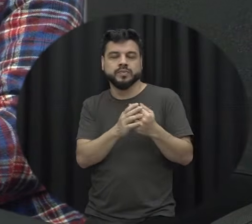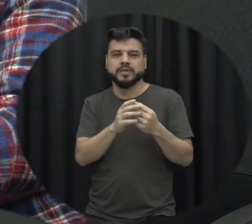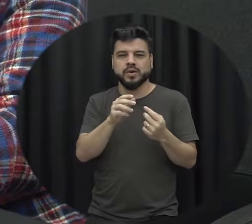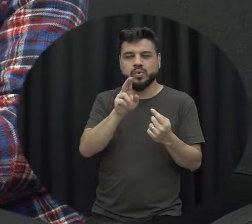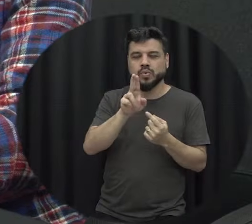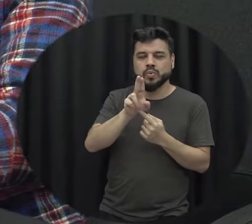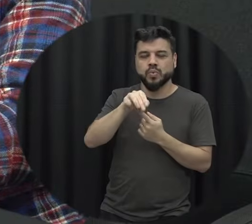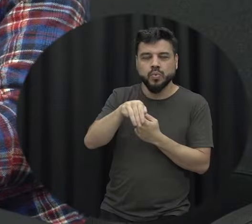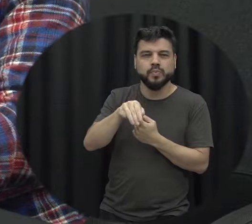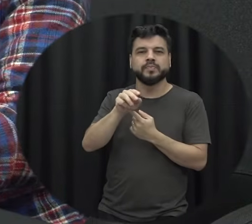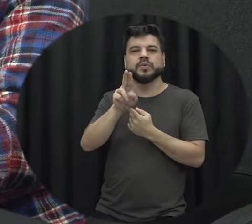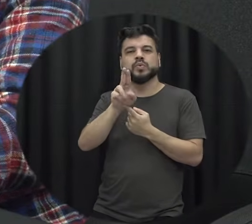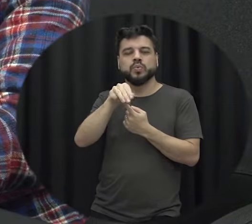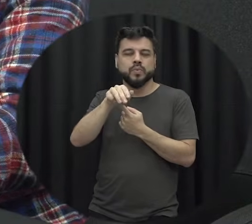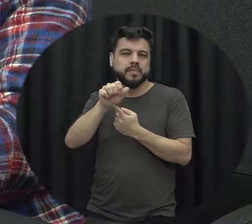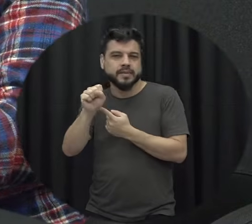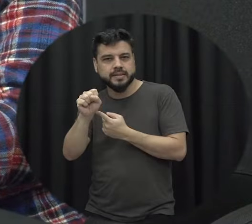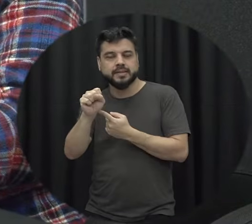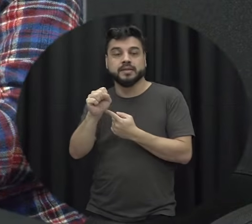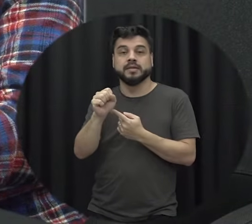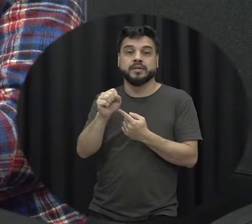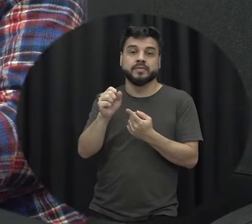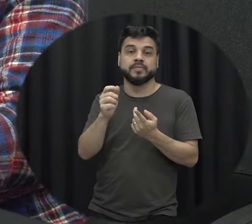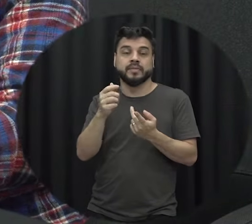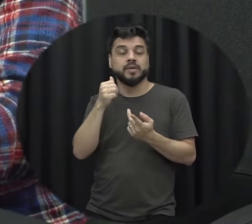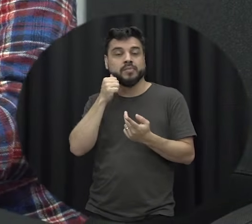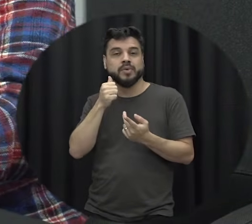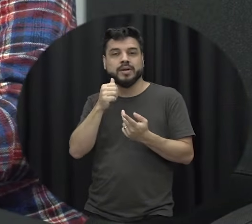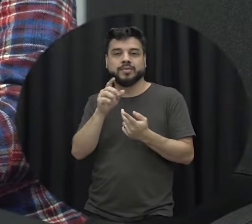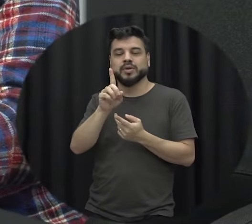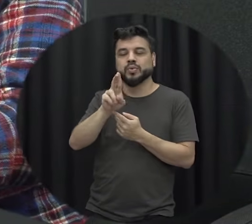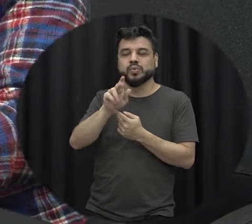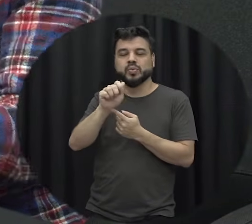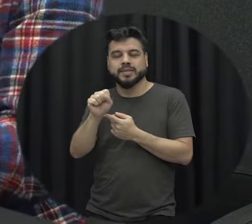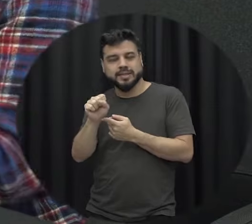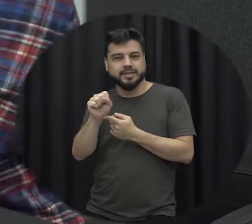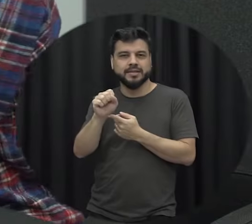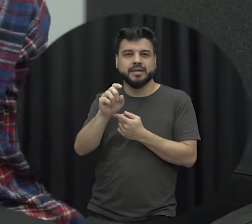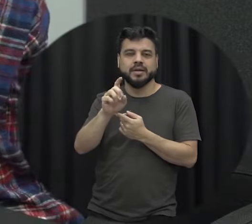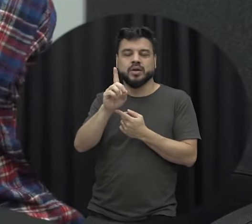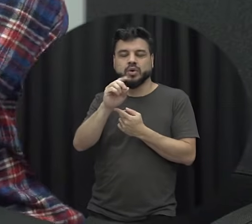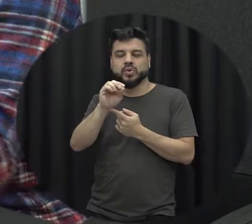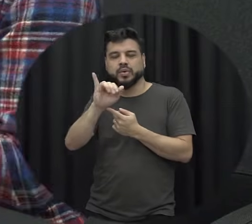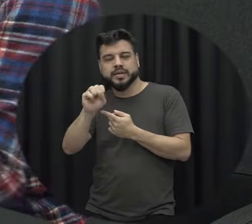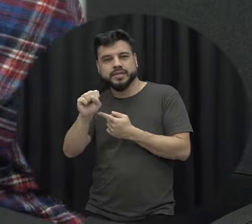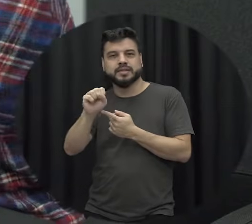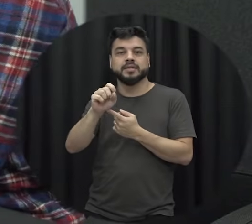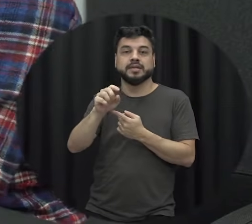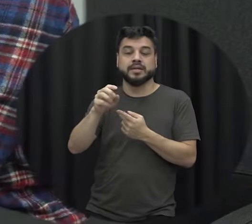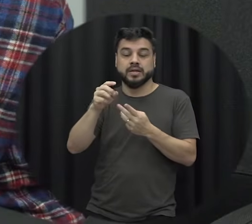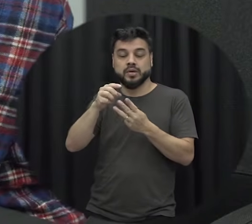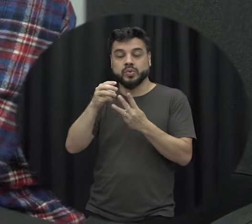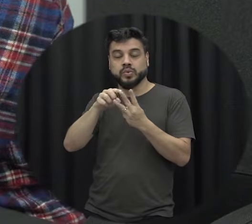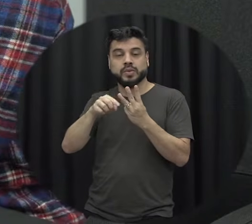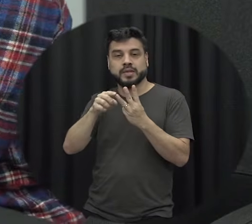umas, né? No 2 a gente tem o 2 e o duas, porque já é plural, não tem singular, claro. E o do 3 em diante a gente, né,